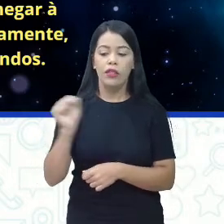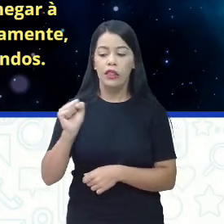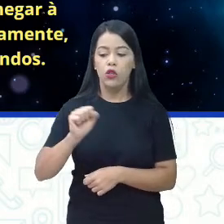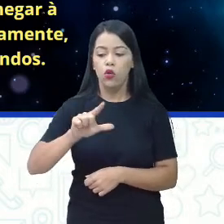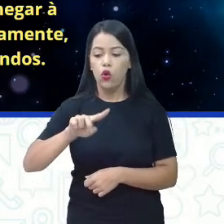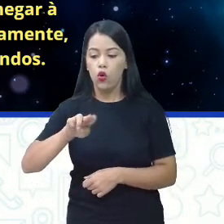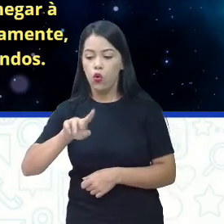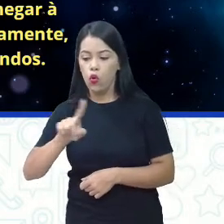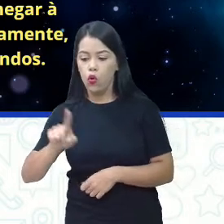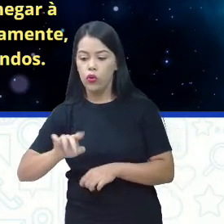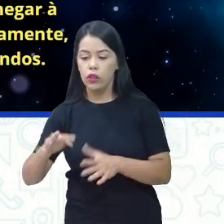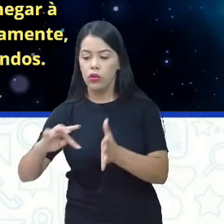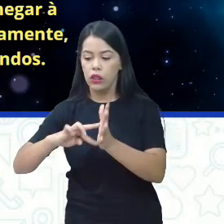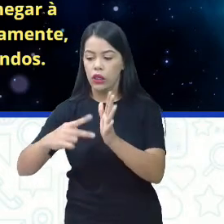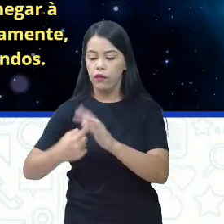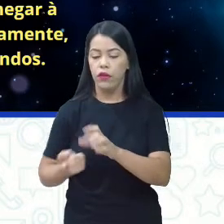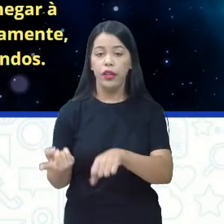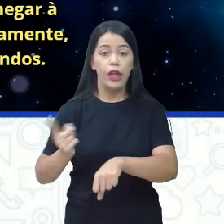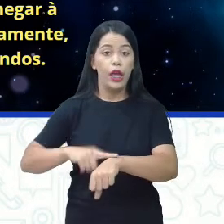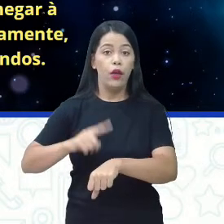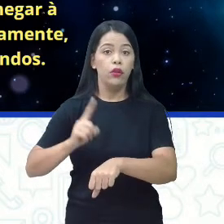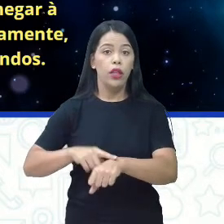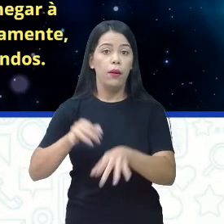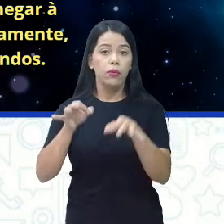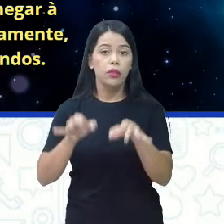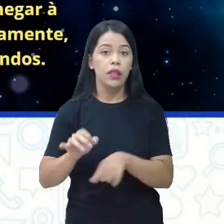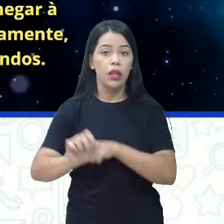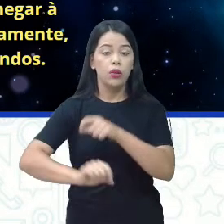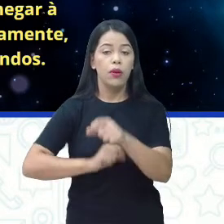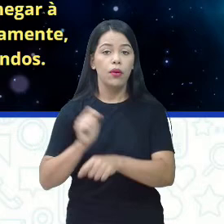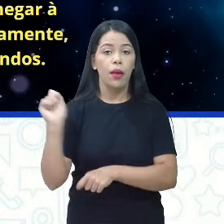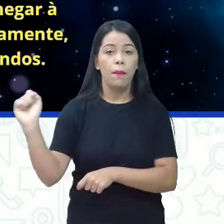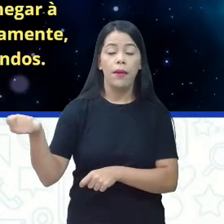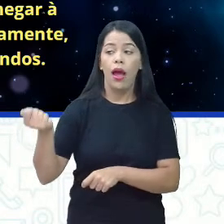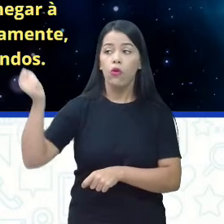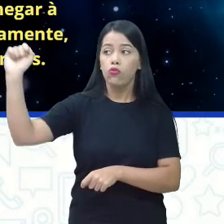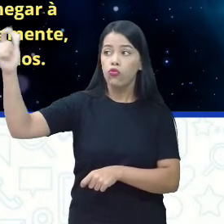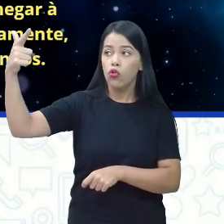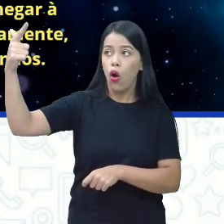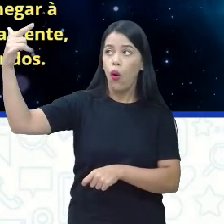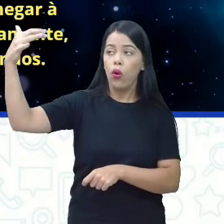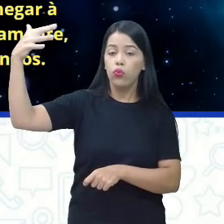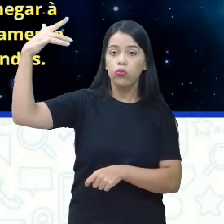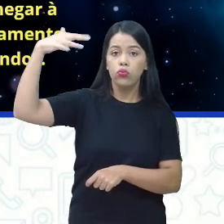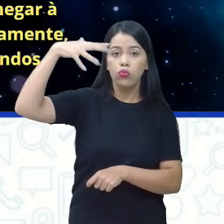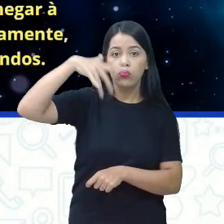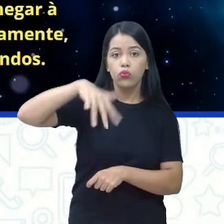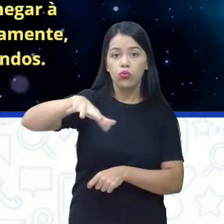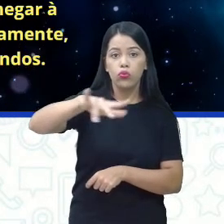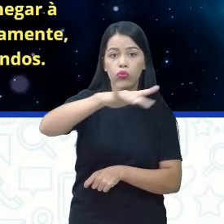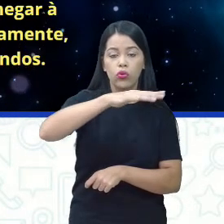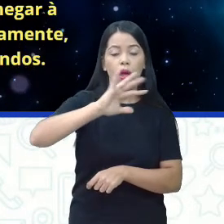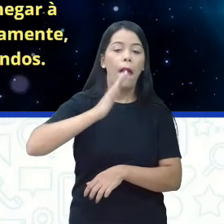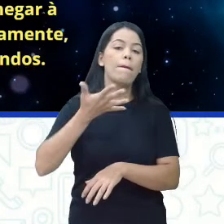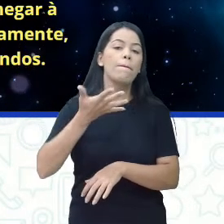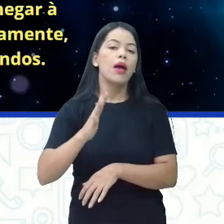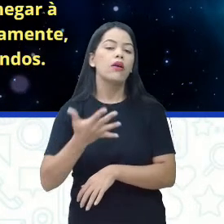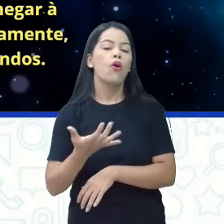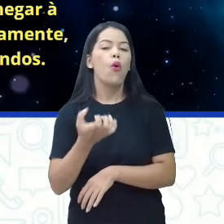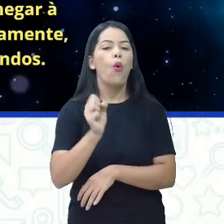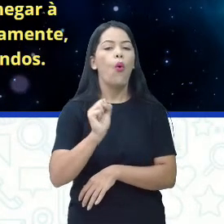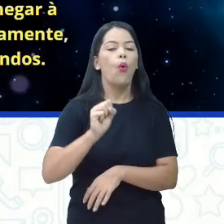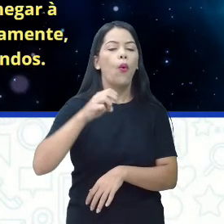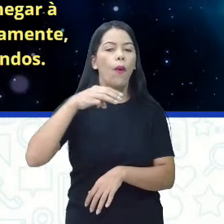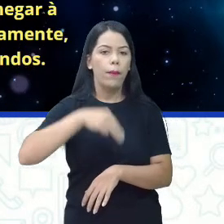o tempo necessário para a luz proveniente do Sol chegar à Terra é de aproximadamente 8 minutos